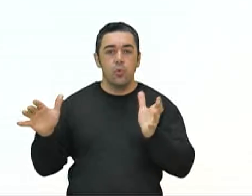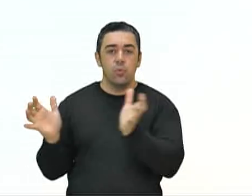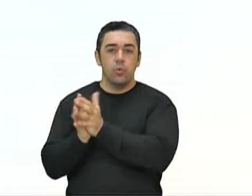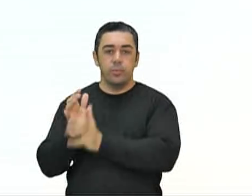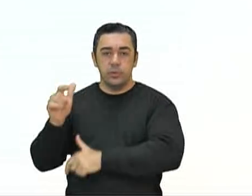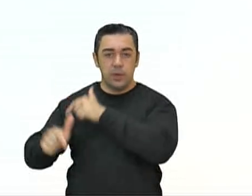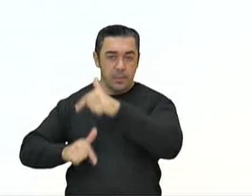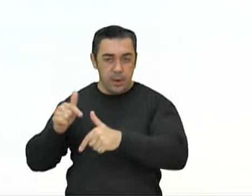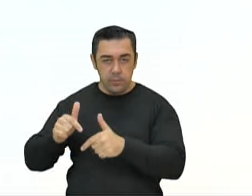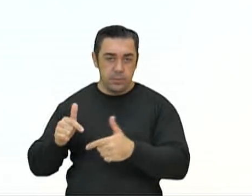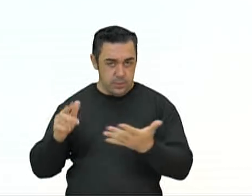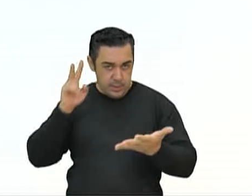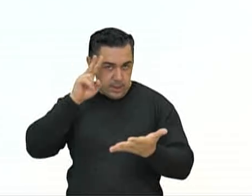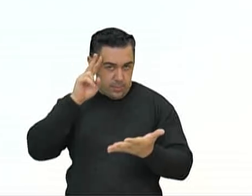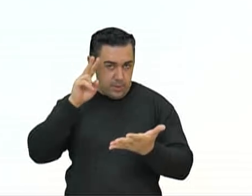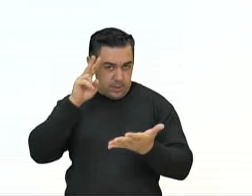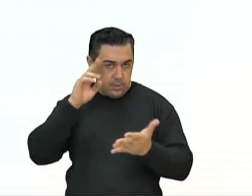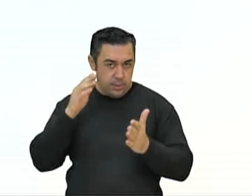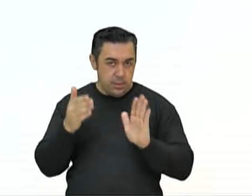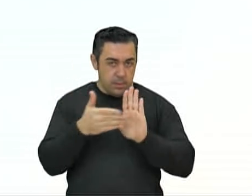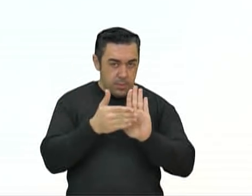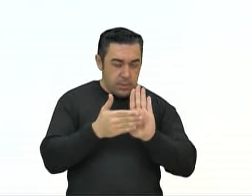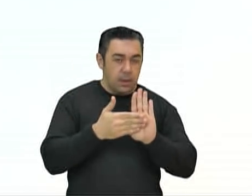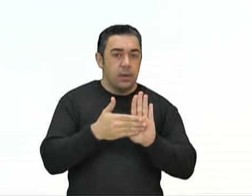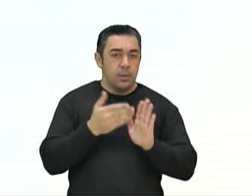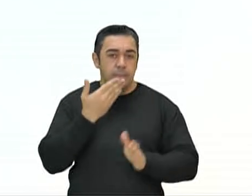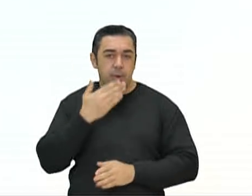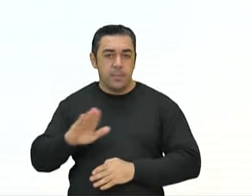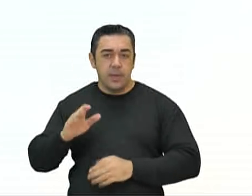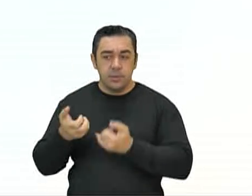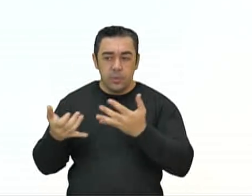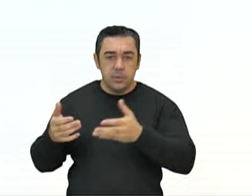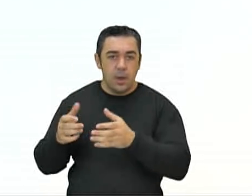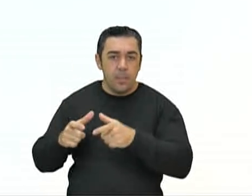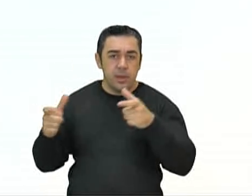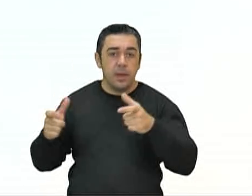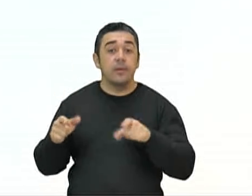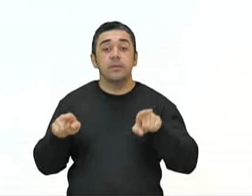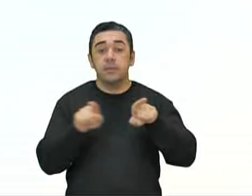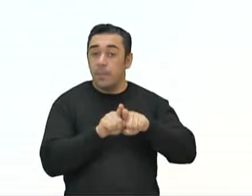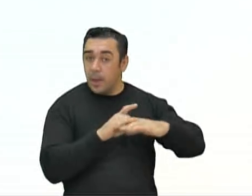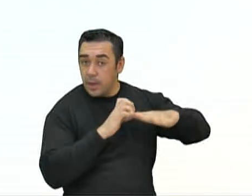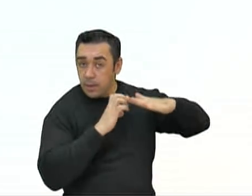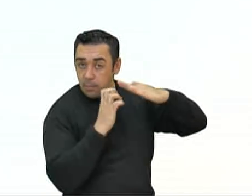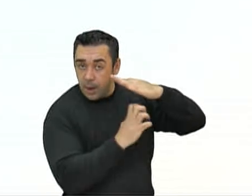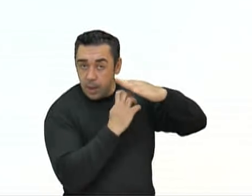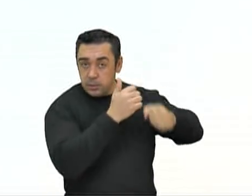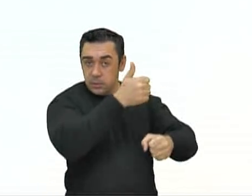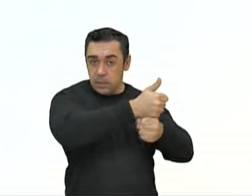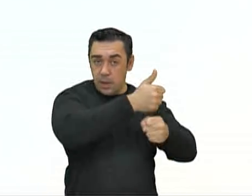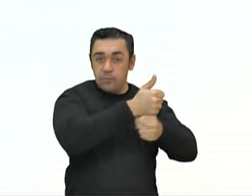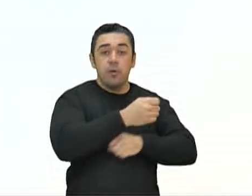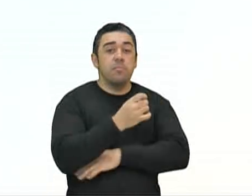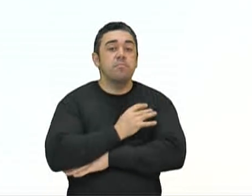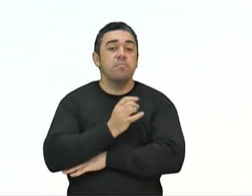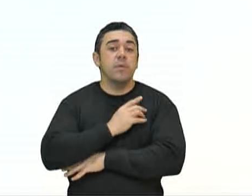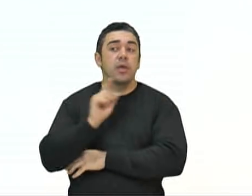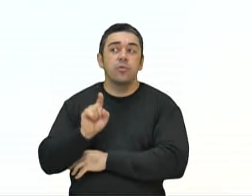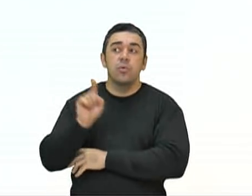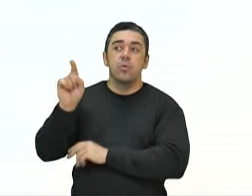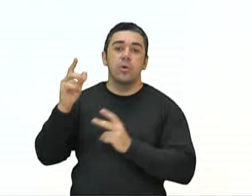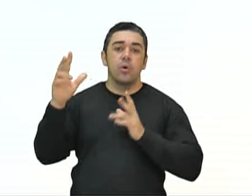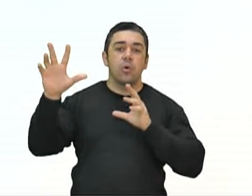que agradavam aos trabalhadores, e também aumentou entre os empresários, com medo do socialismo lá da